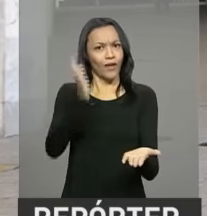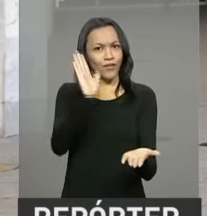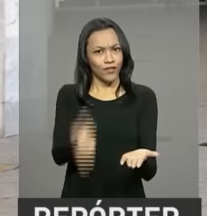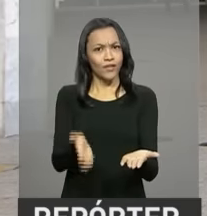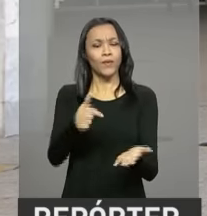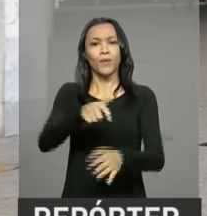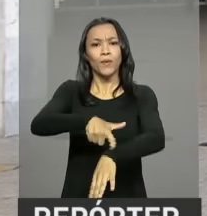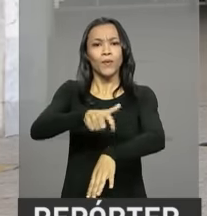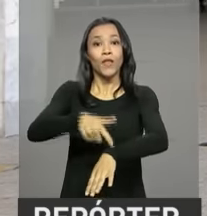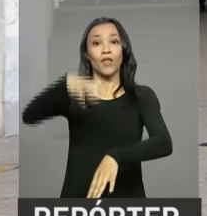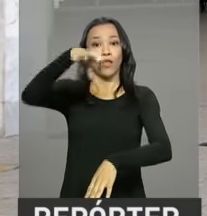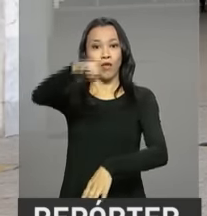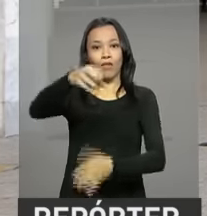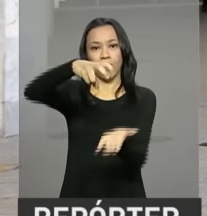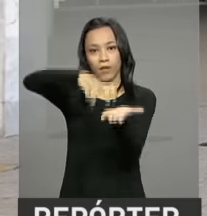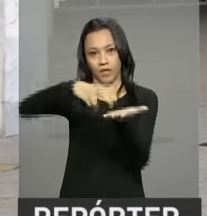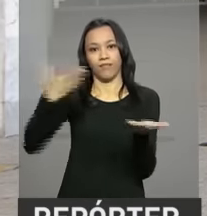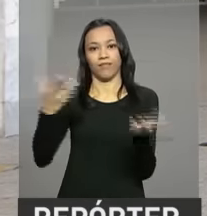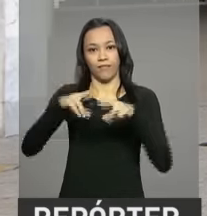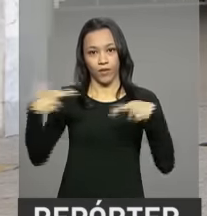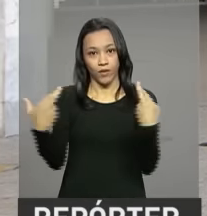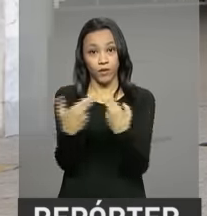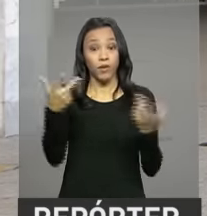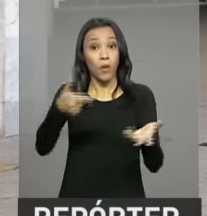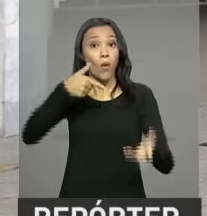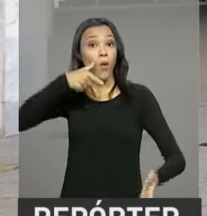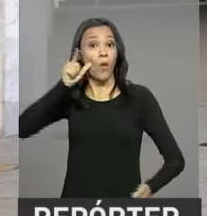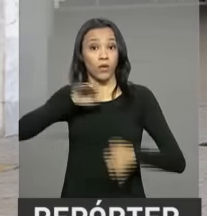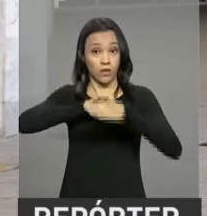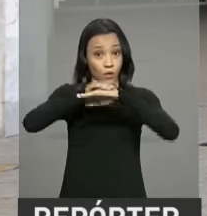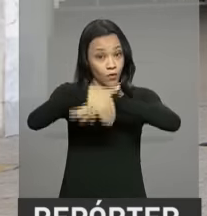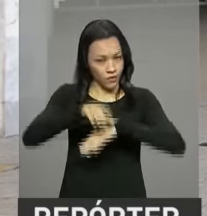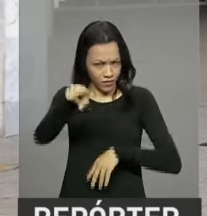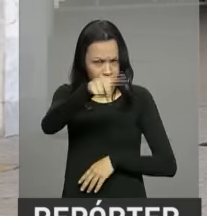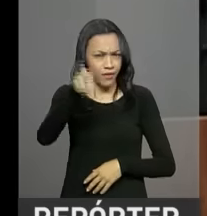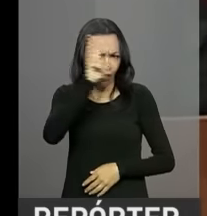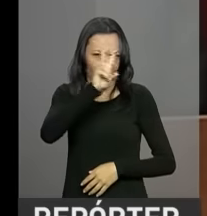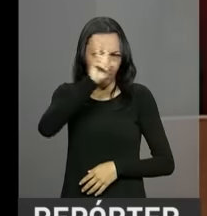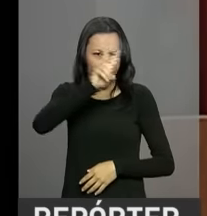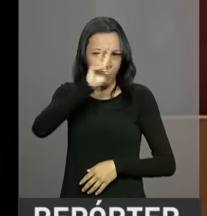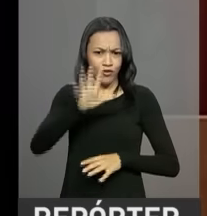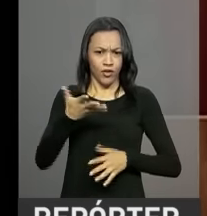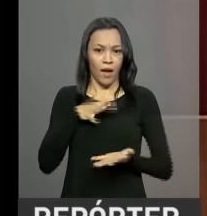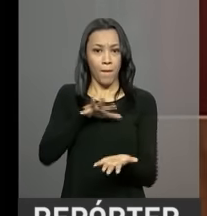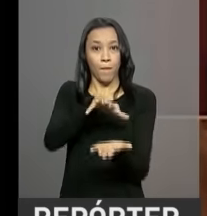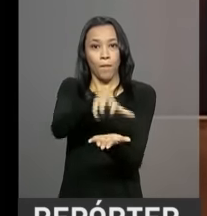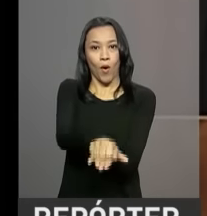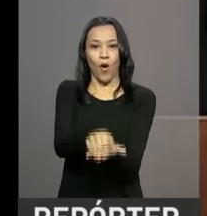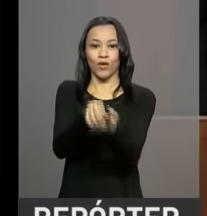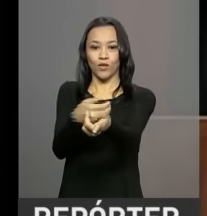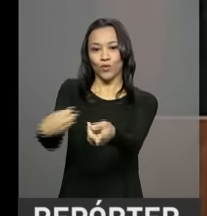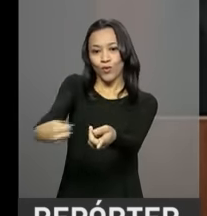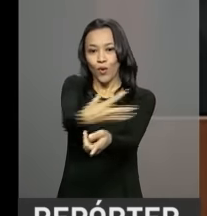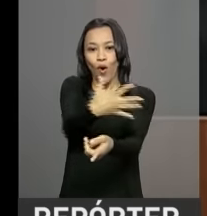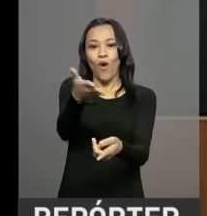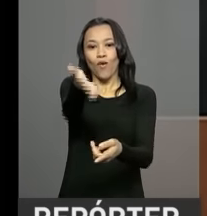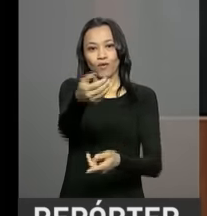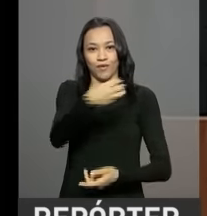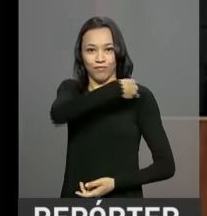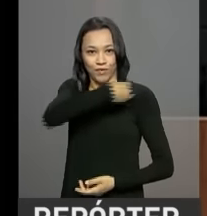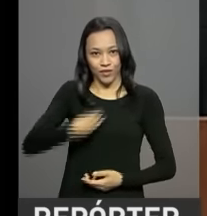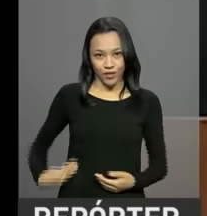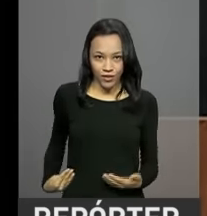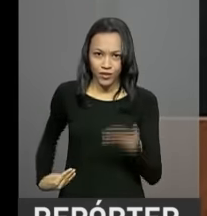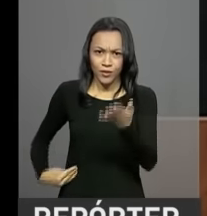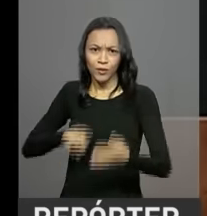das 9 hor da Manhã bom na noite de ontem a gente lembra aí depois de dar posse aos novos ministros e de fazer o